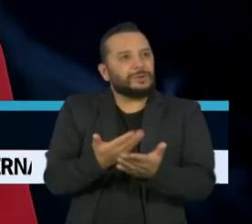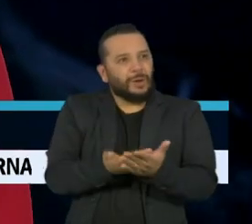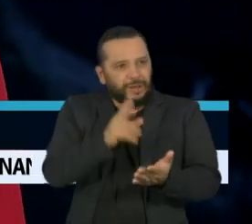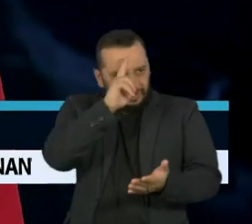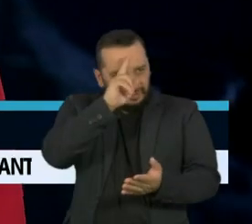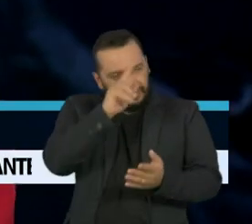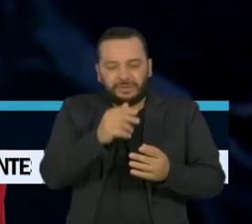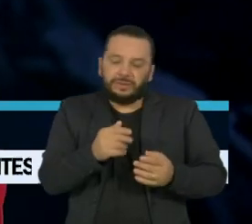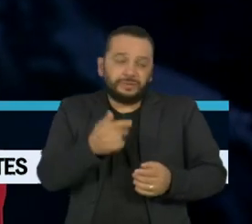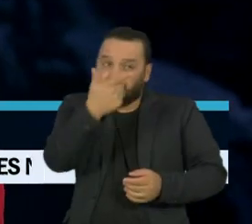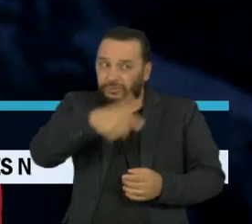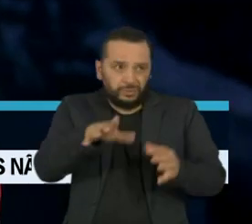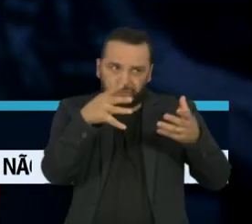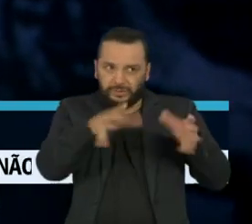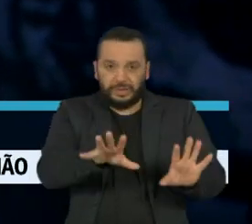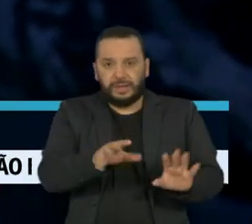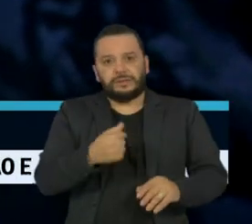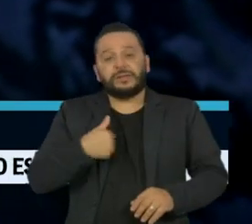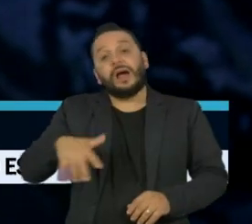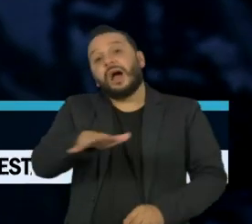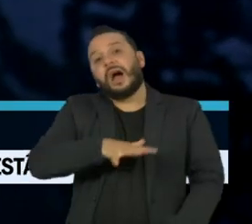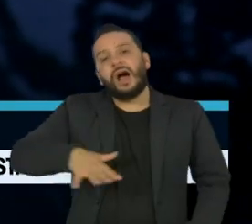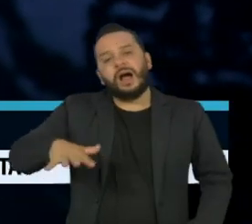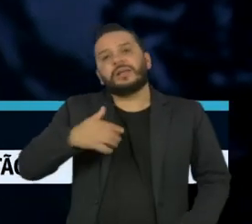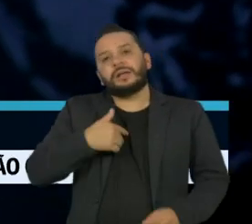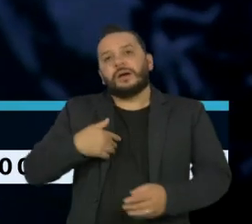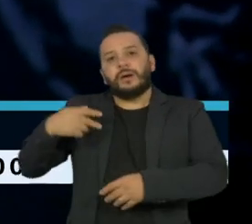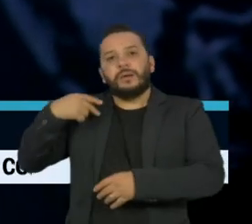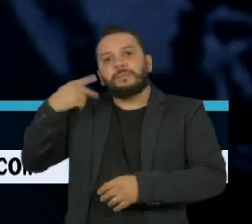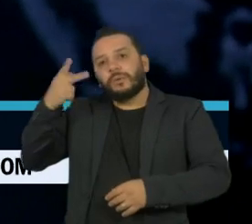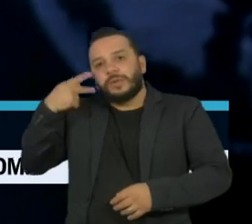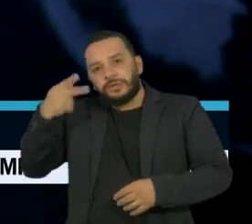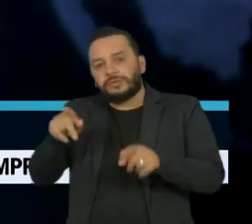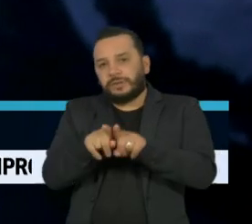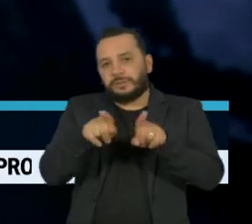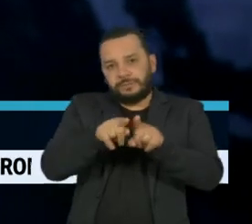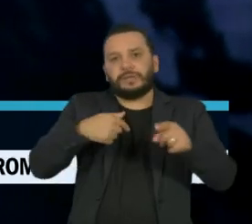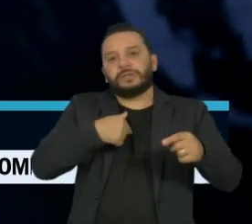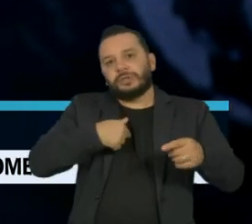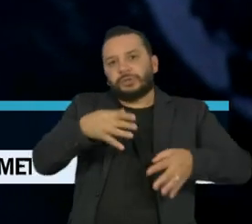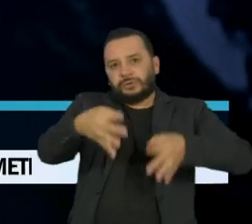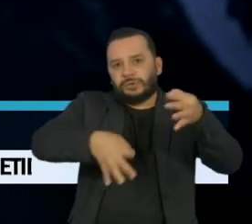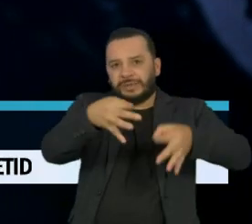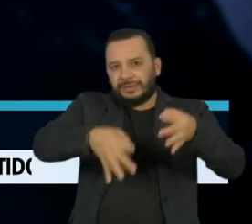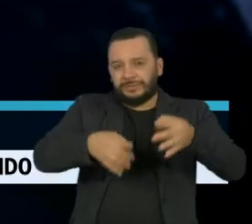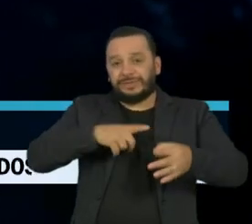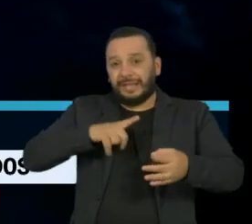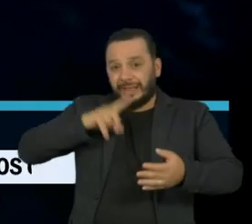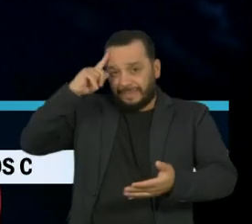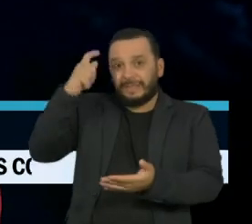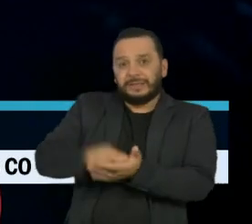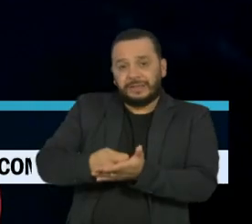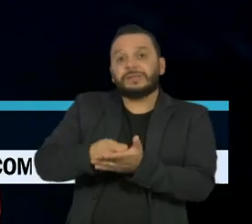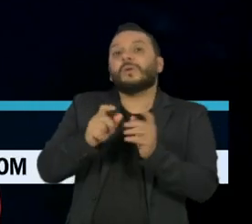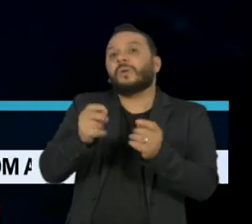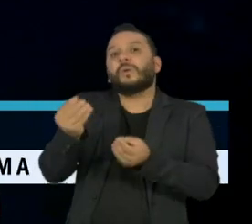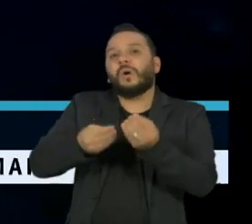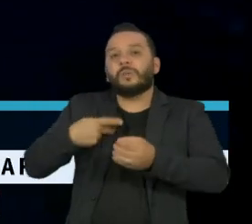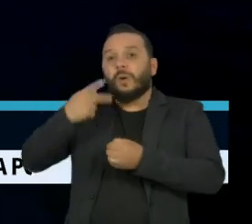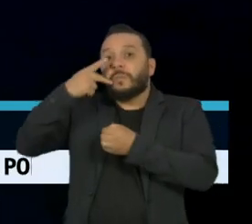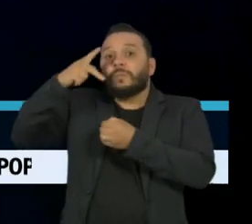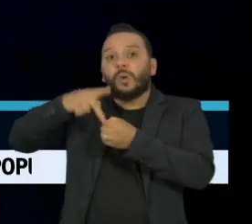olá meus amigos jurídicos e políticos continua repercutindo a decisão dos procuradores da lava jato de curitiba te pediram demissão